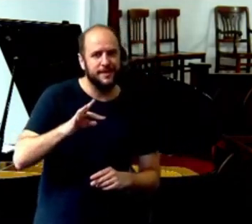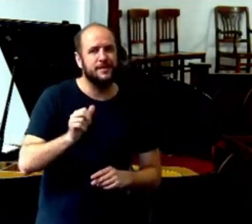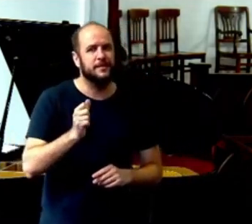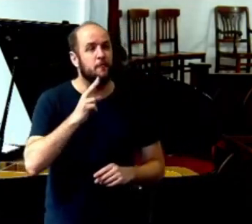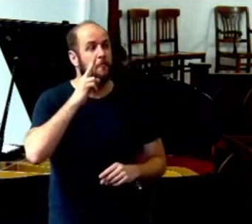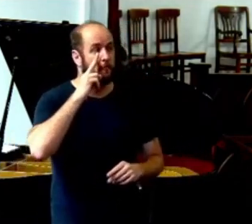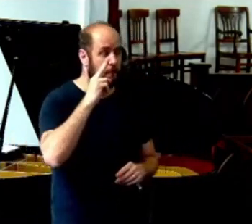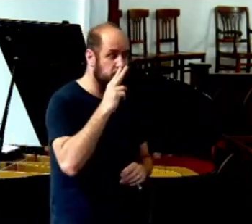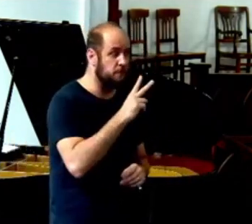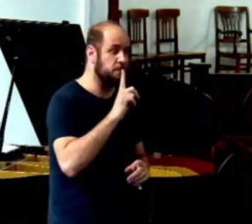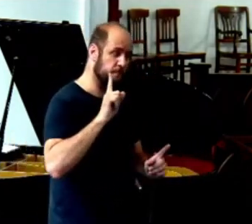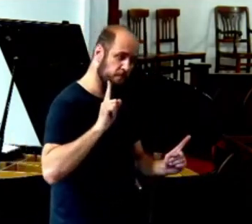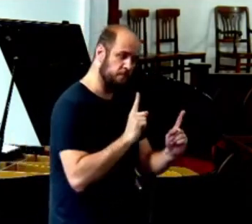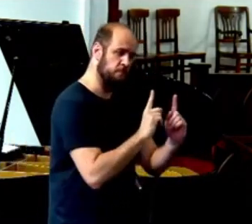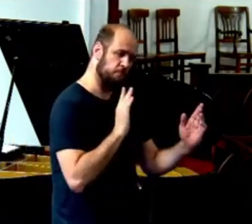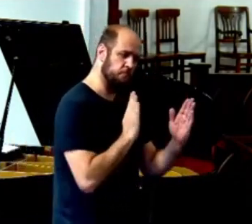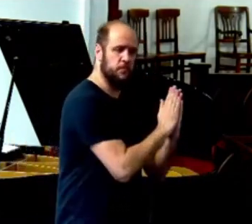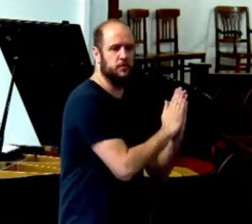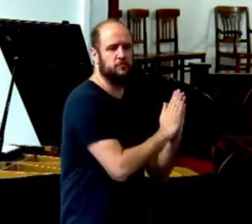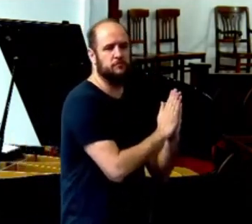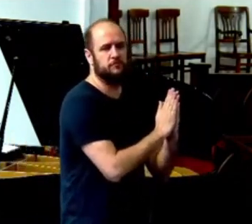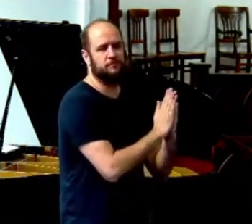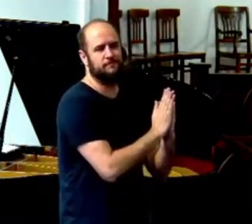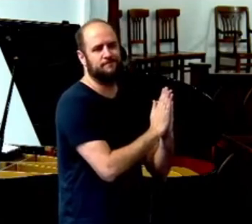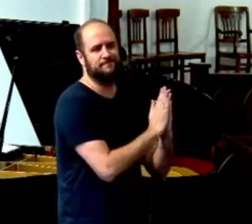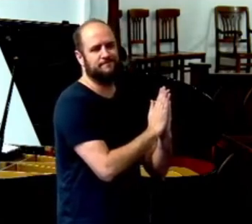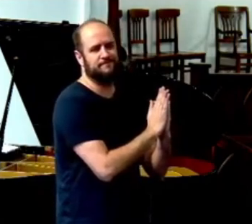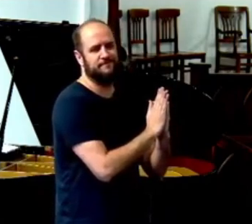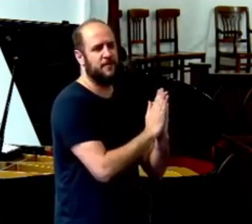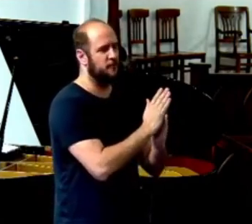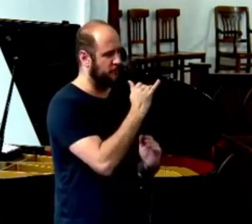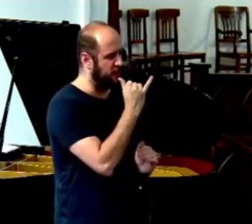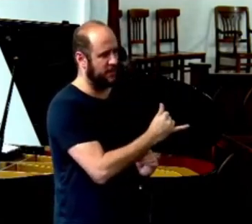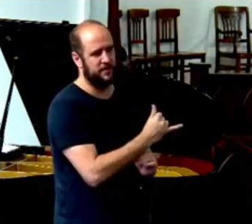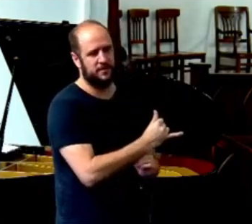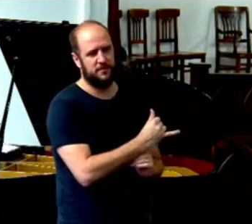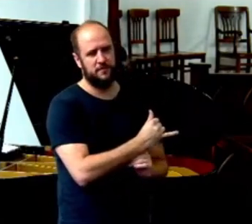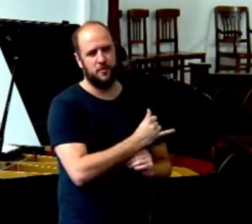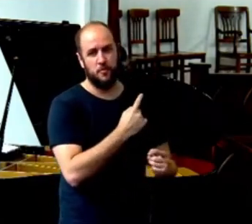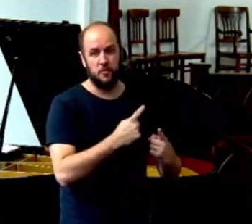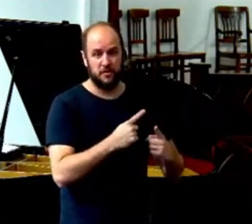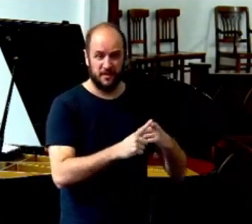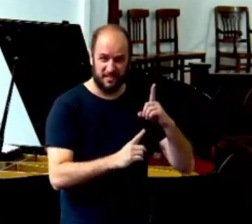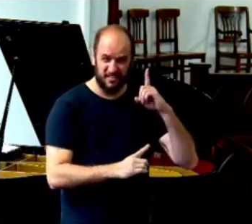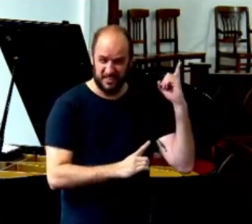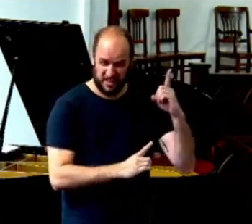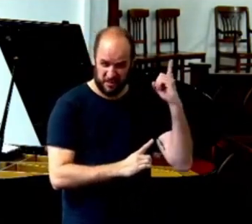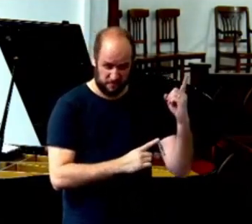a trave que está no seu olho. A trave que está no seu olho.